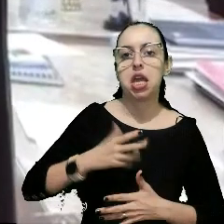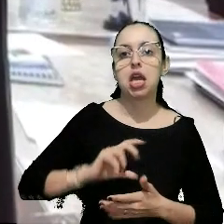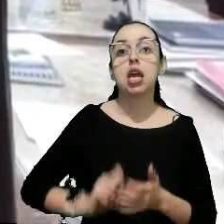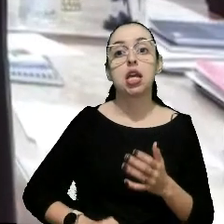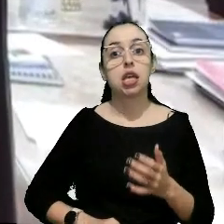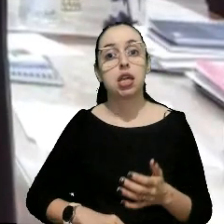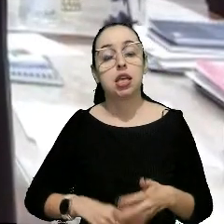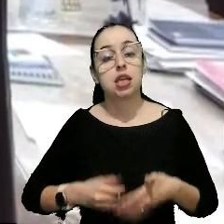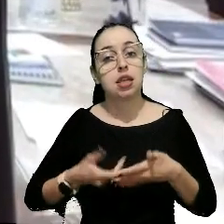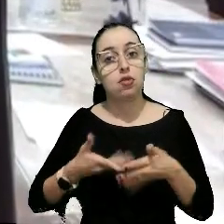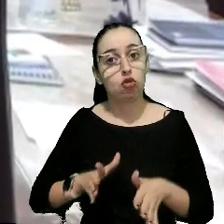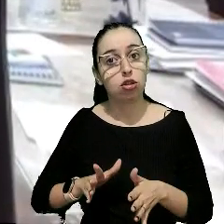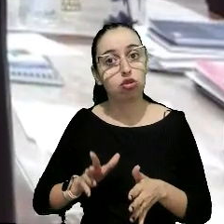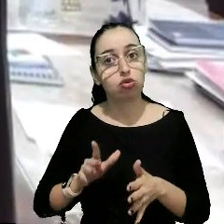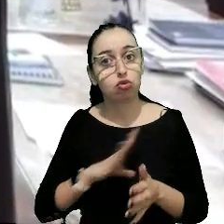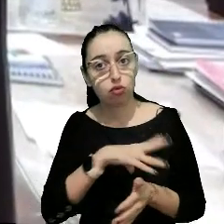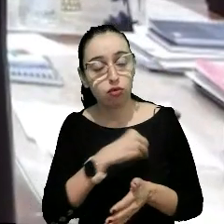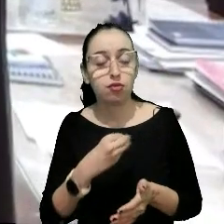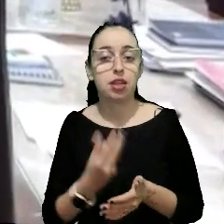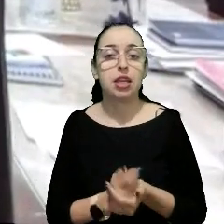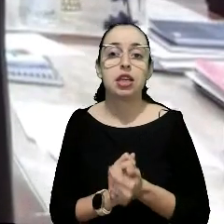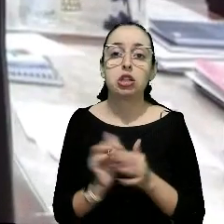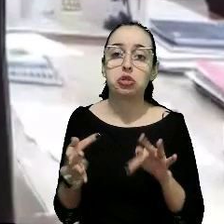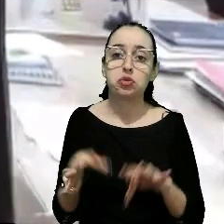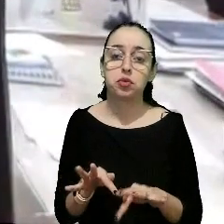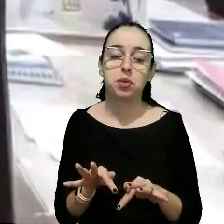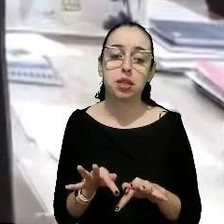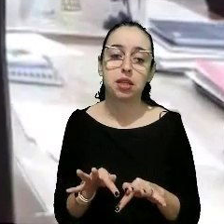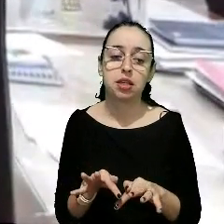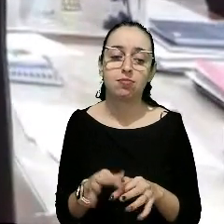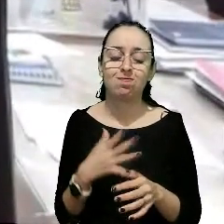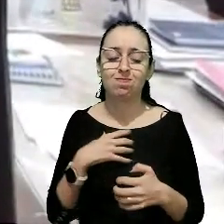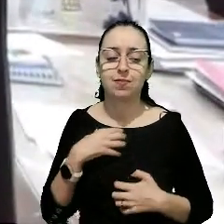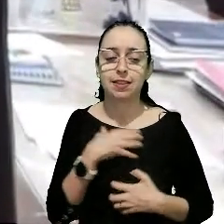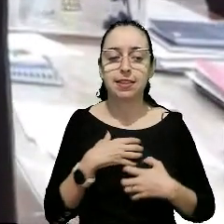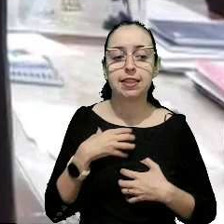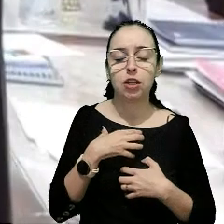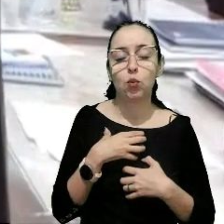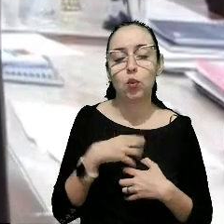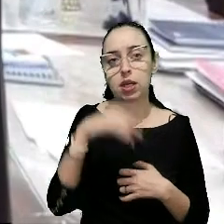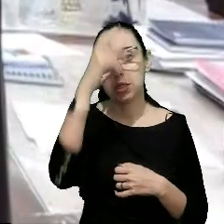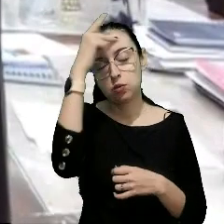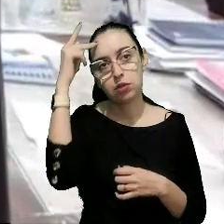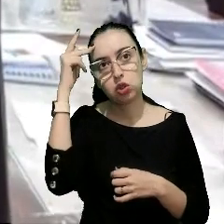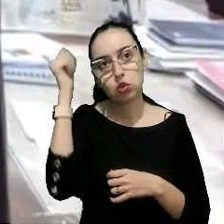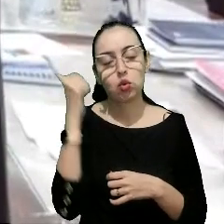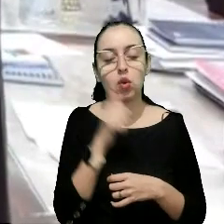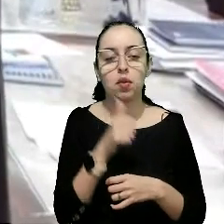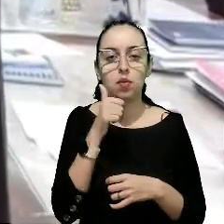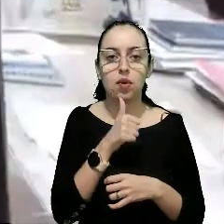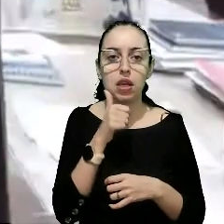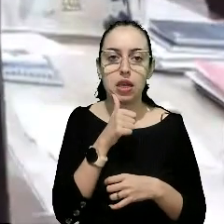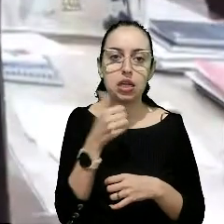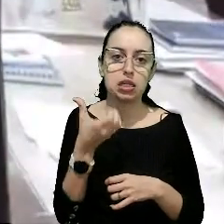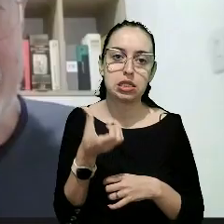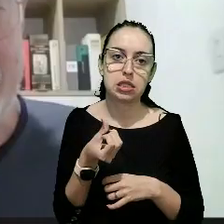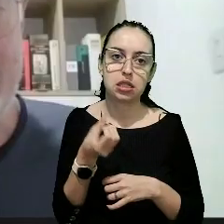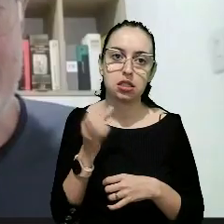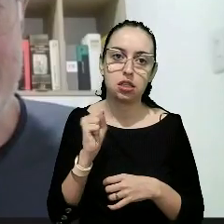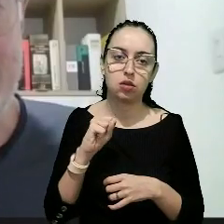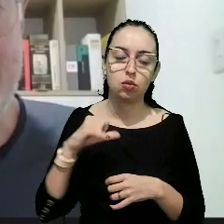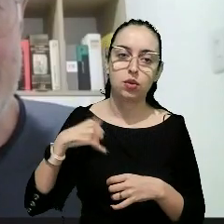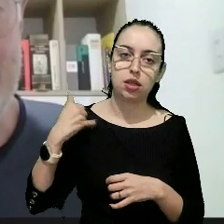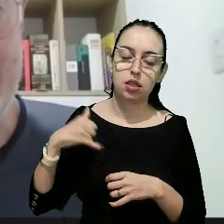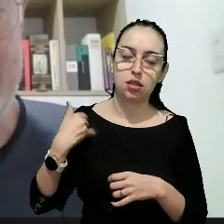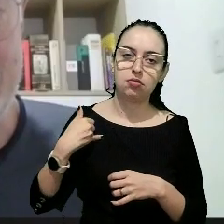virar sozinha, criei os meus filhos, e enfim, né? Mas eu sinto assim que apesar de ser uma pessoa, uma